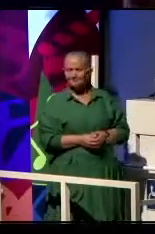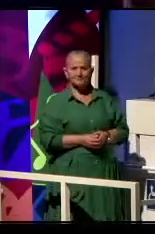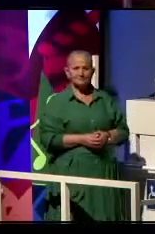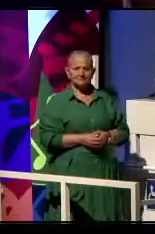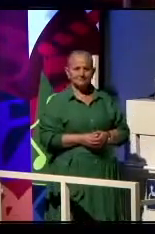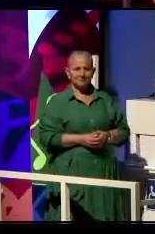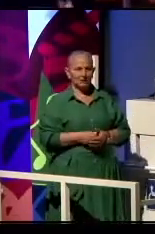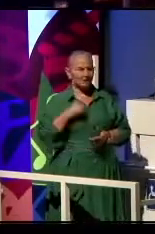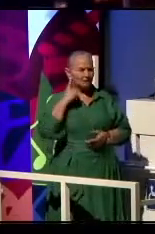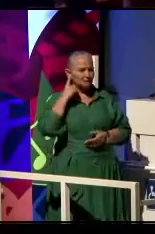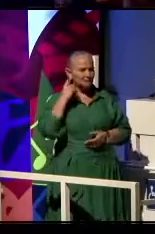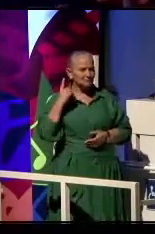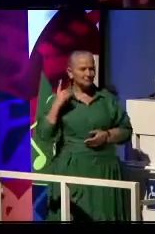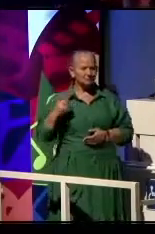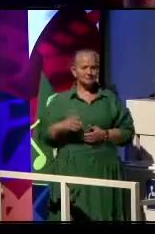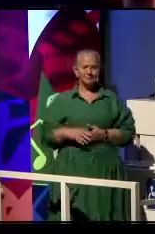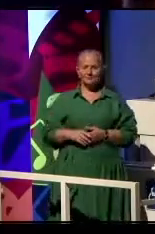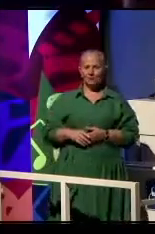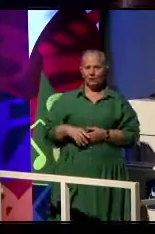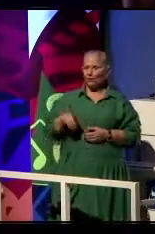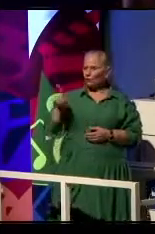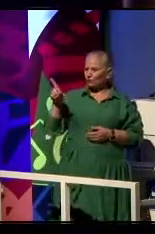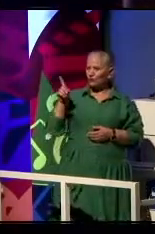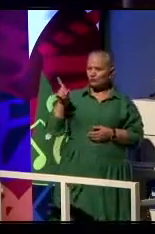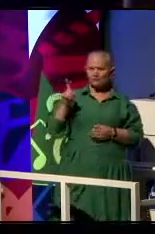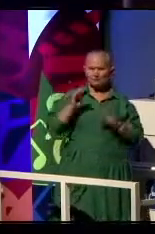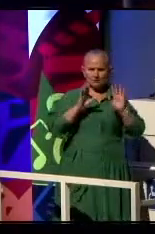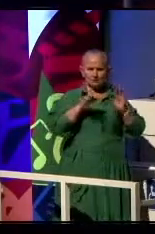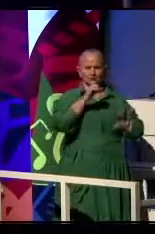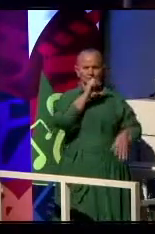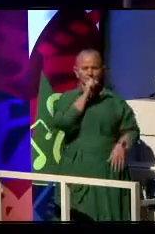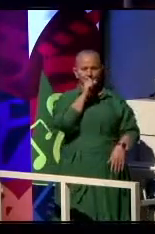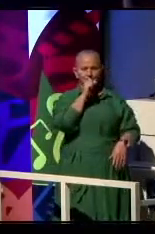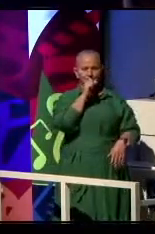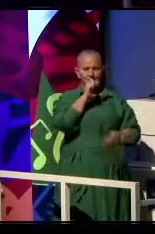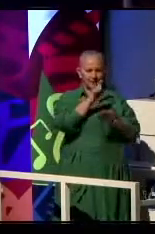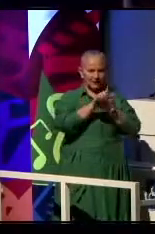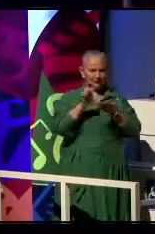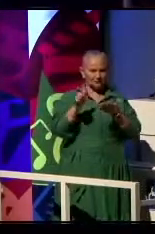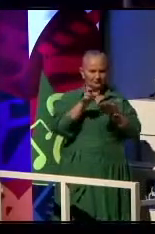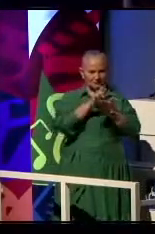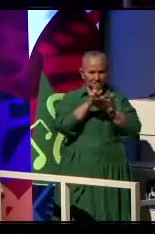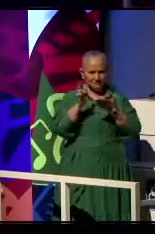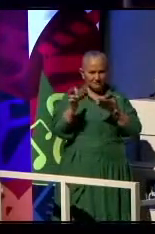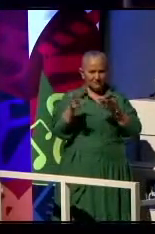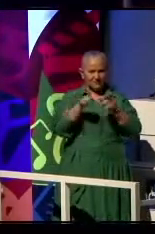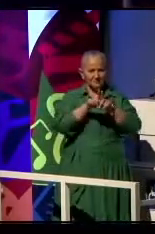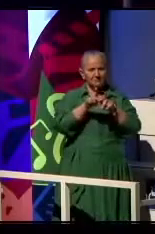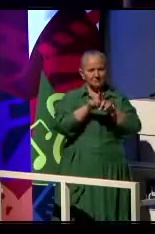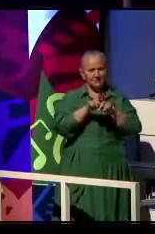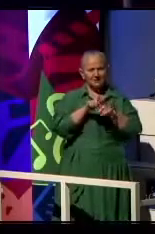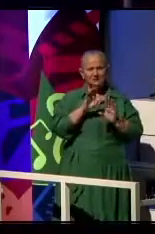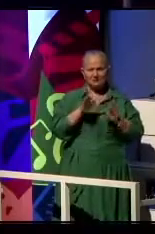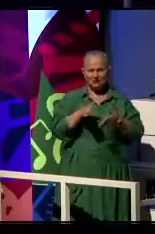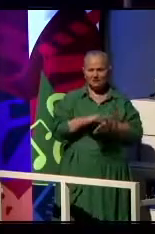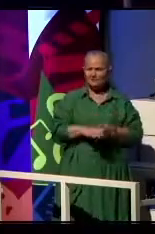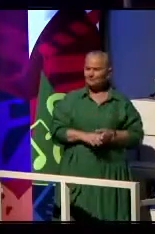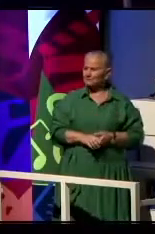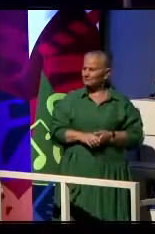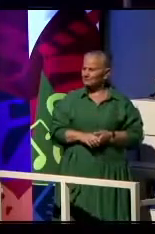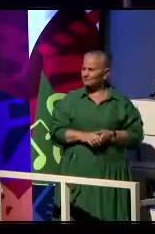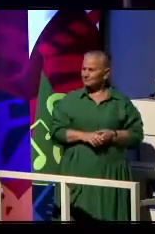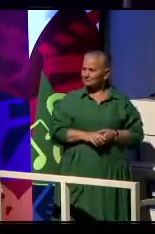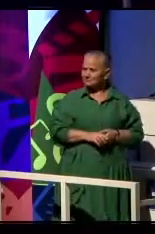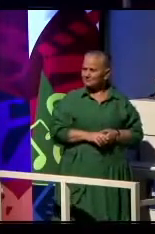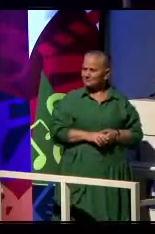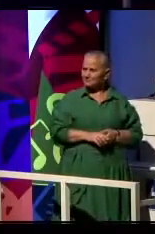perguntas. Sim. Claro. Pode voltar,